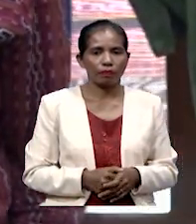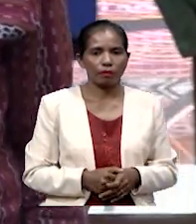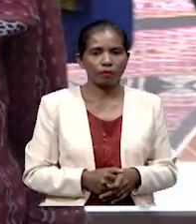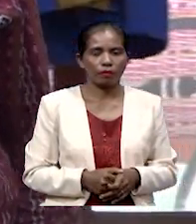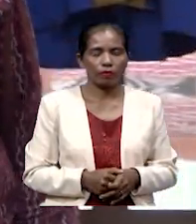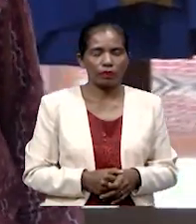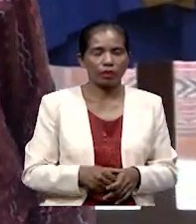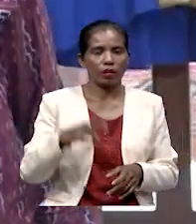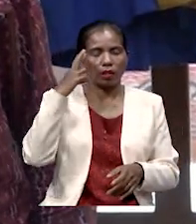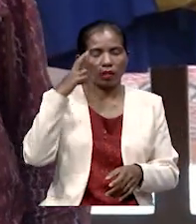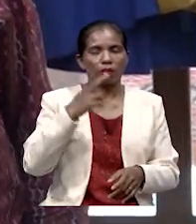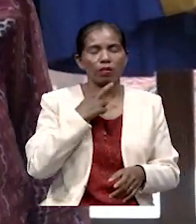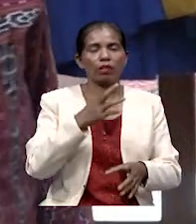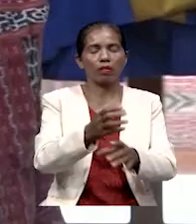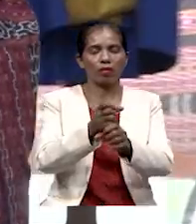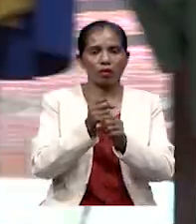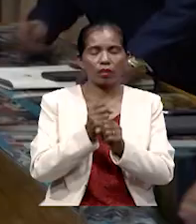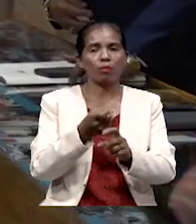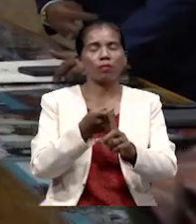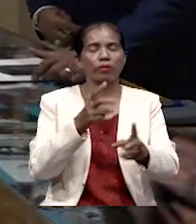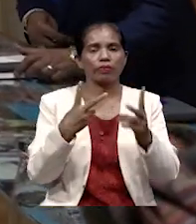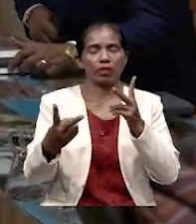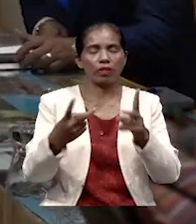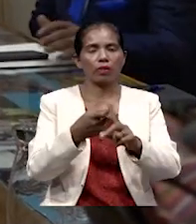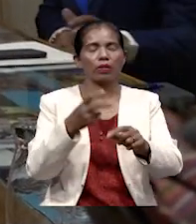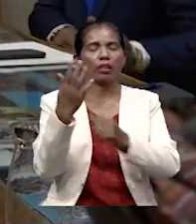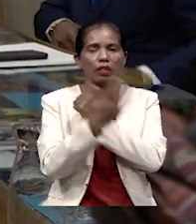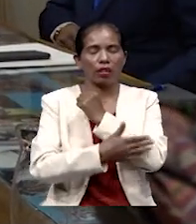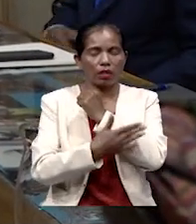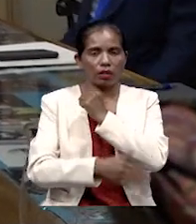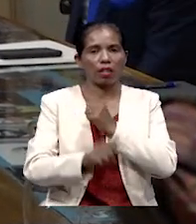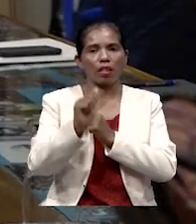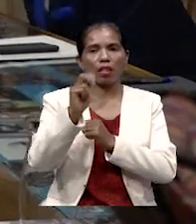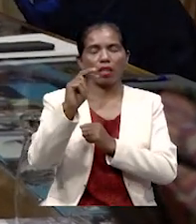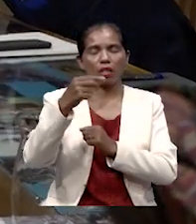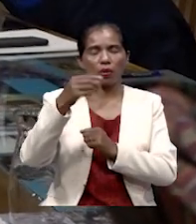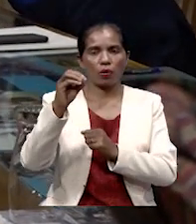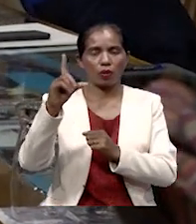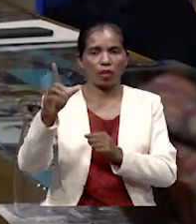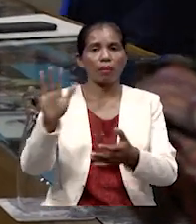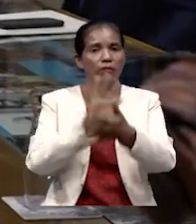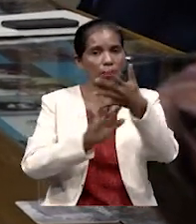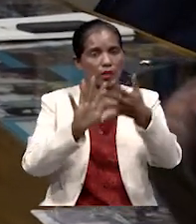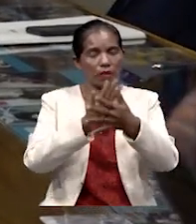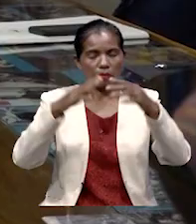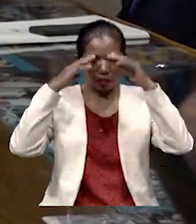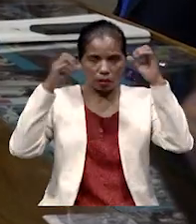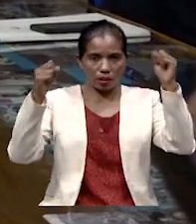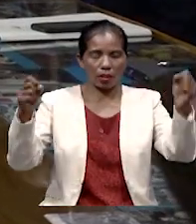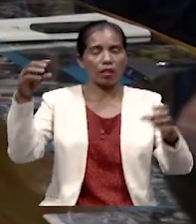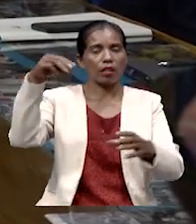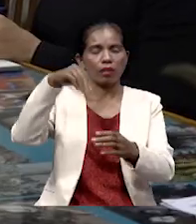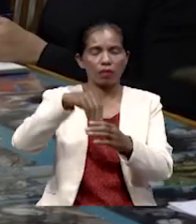José Ramos Horta simo delegação Rússia nação Angola, né? Mai atu participa cerimônia investidura ba Presidente da República, inclui lorong